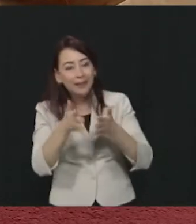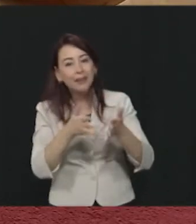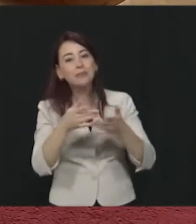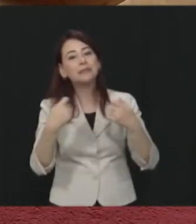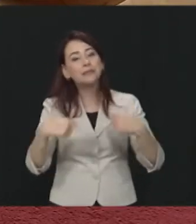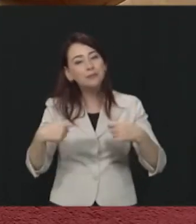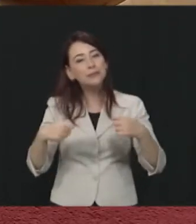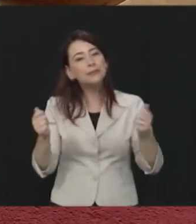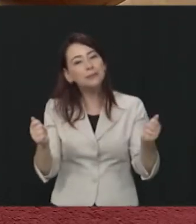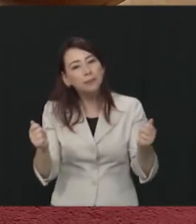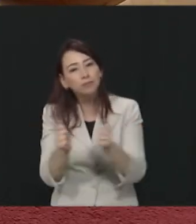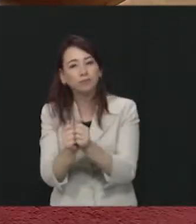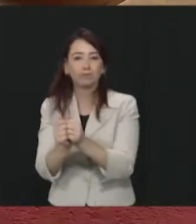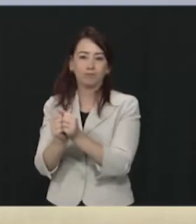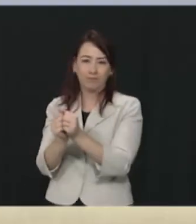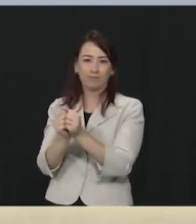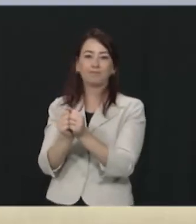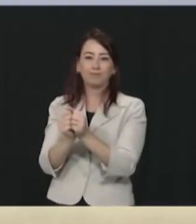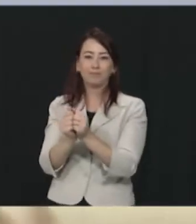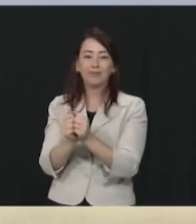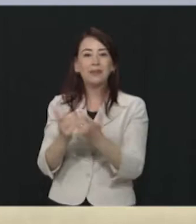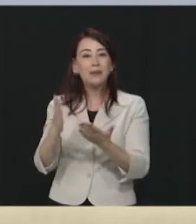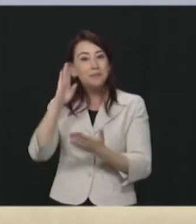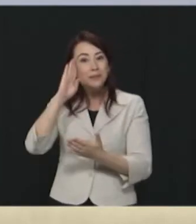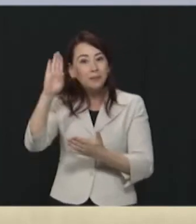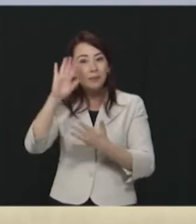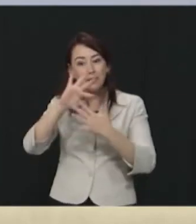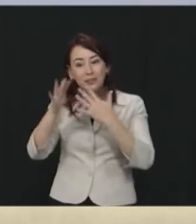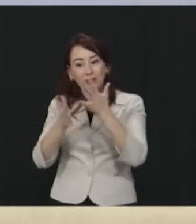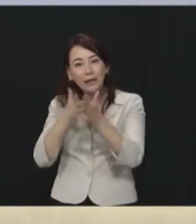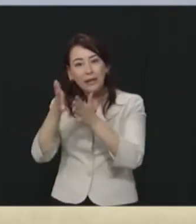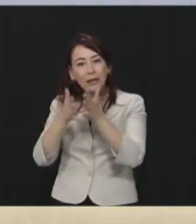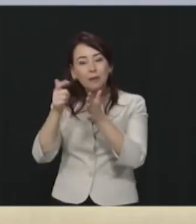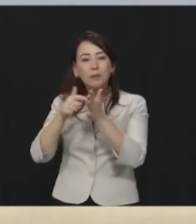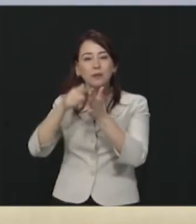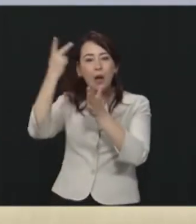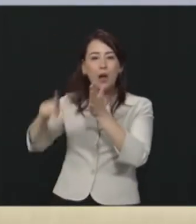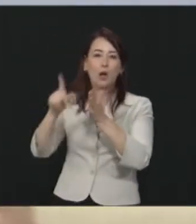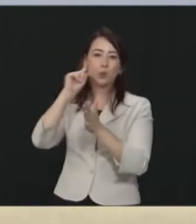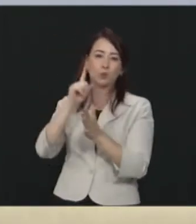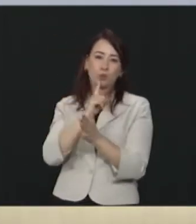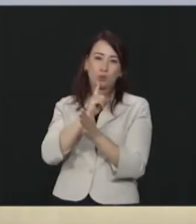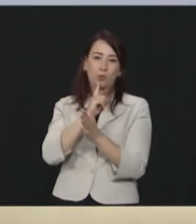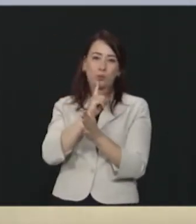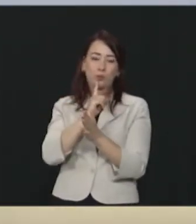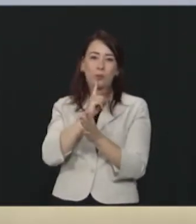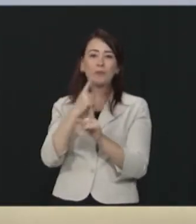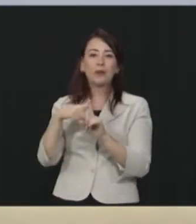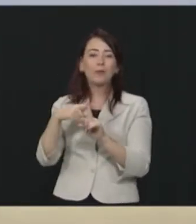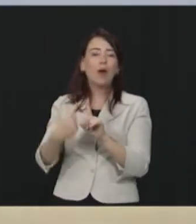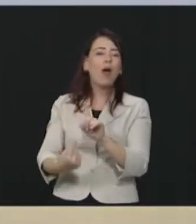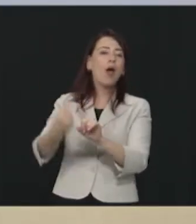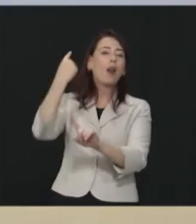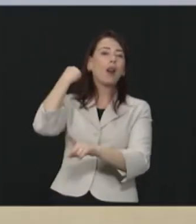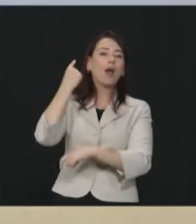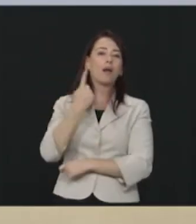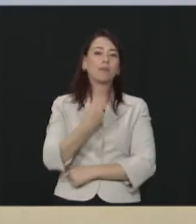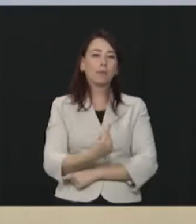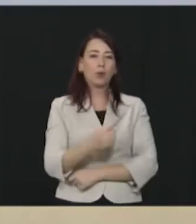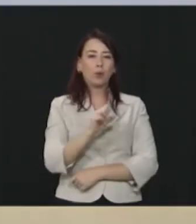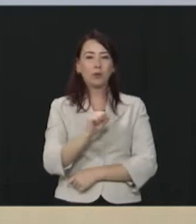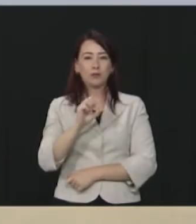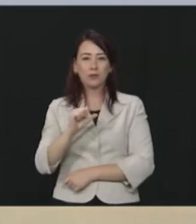E principalmente a língua de sinais é a língua dos surdos. Os surdos que, depois da proibição da língua de sinais em